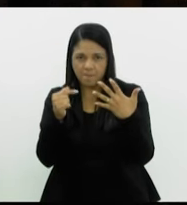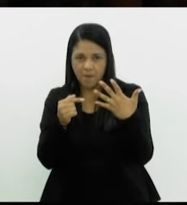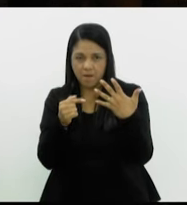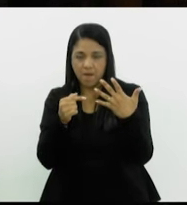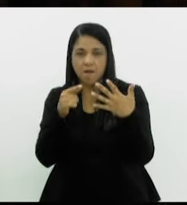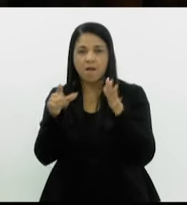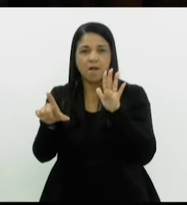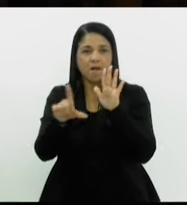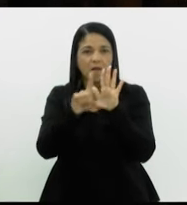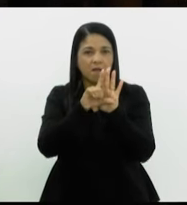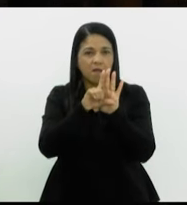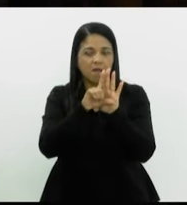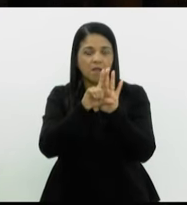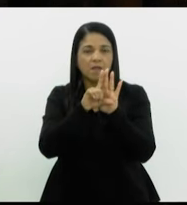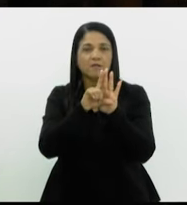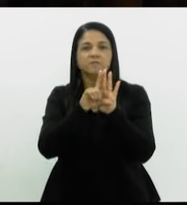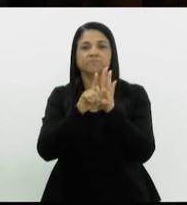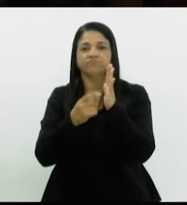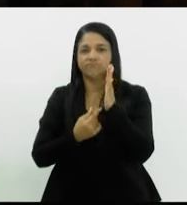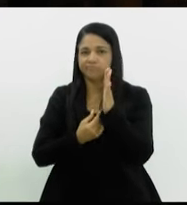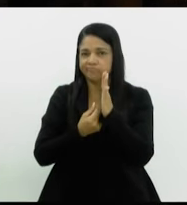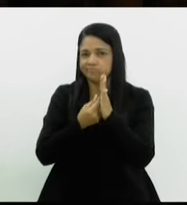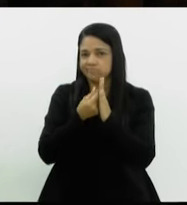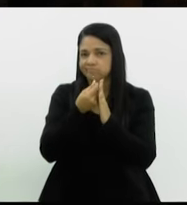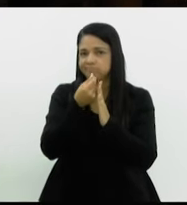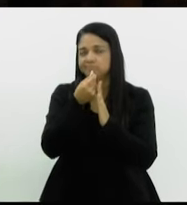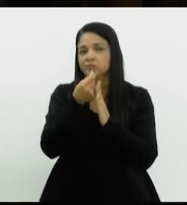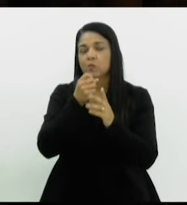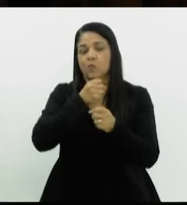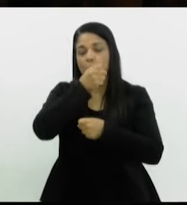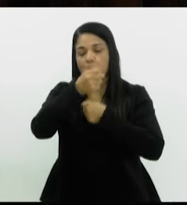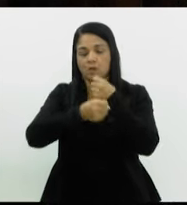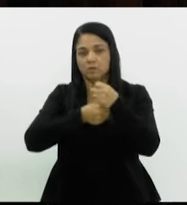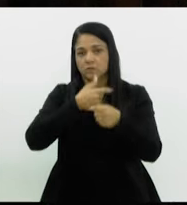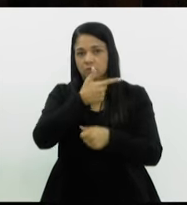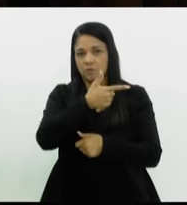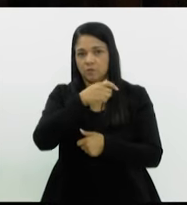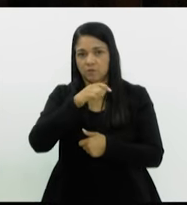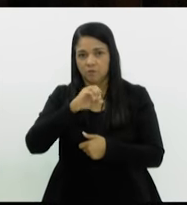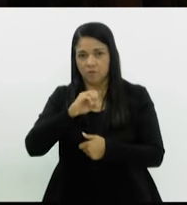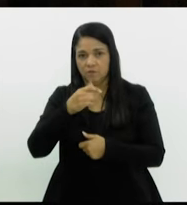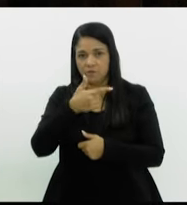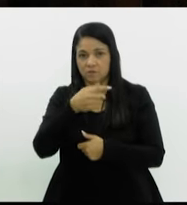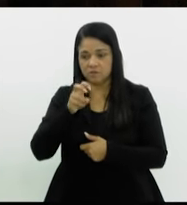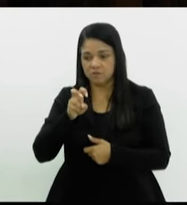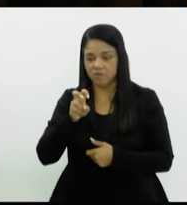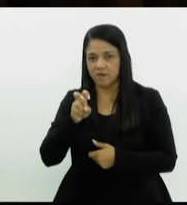relativo à lei de diretrizes orçamentárias para o próximo ano.